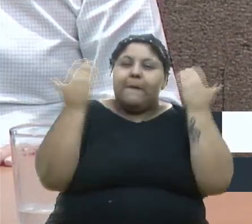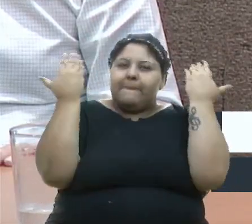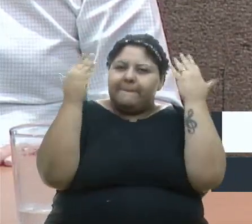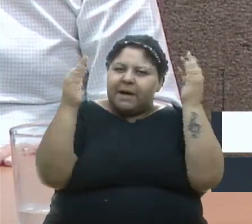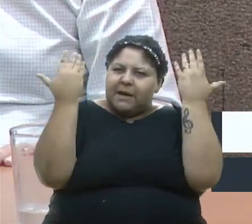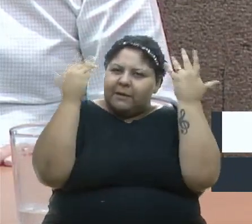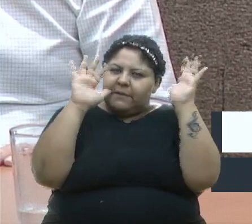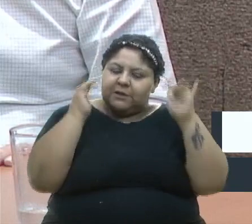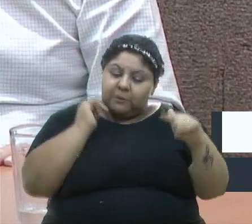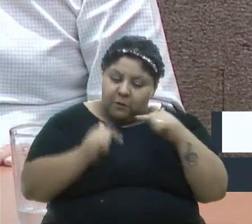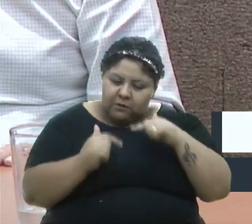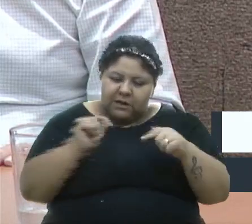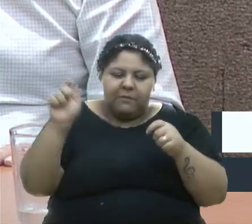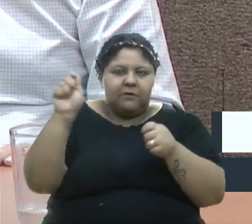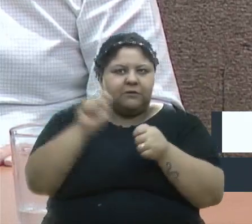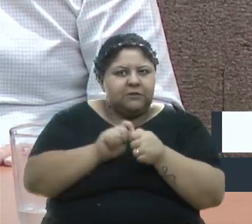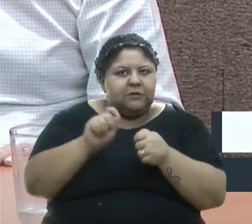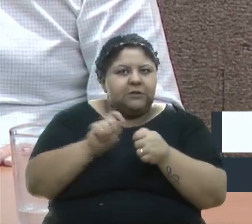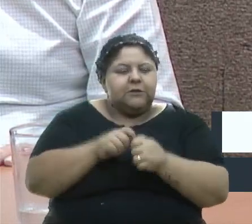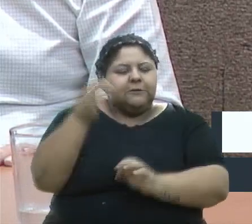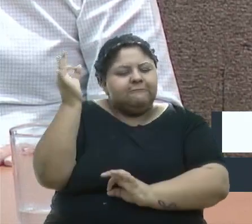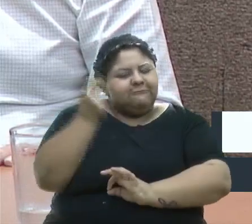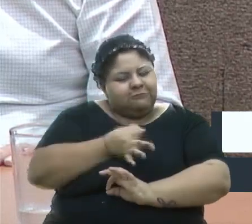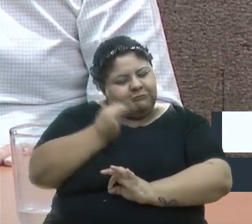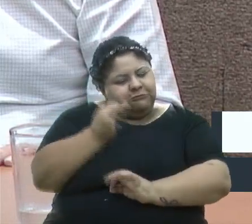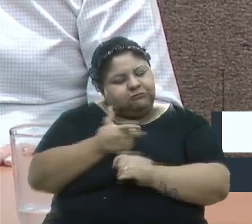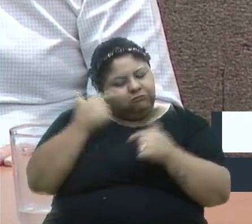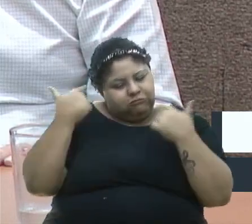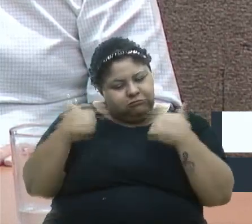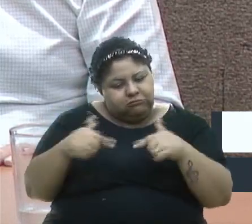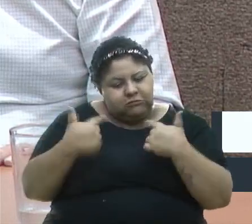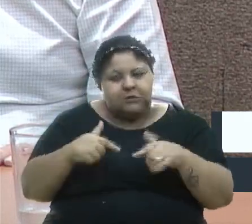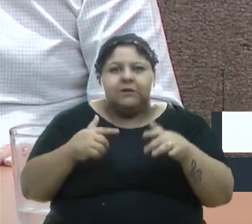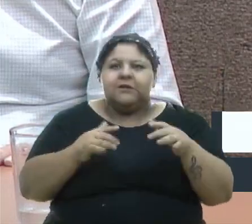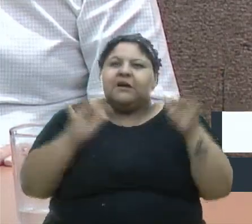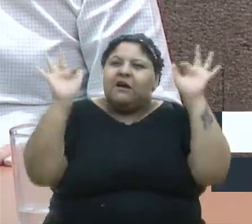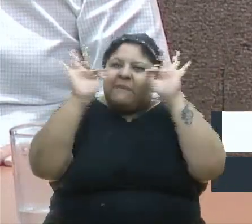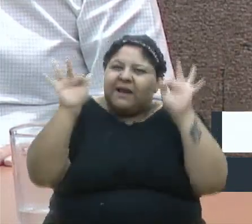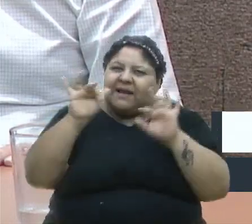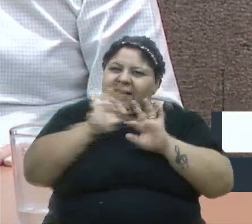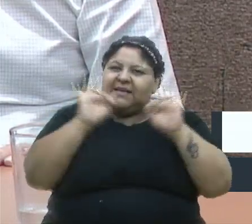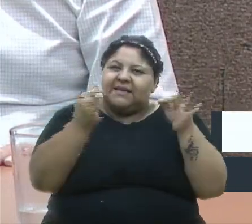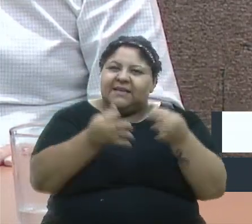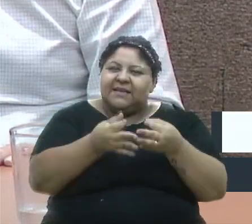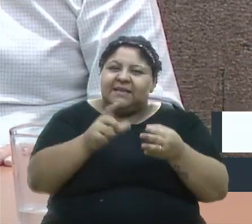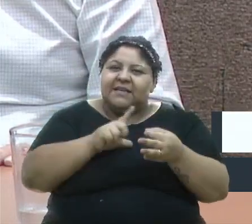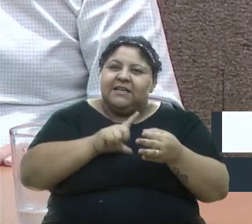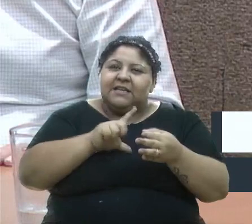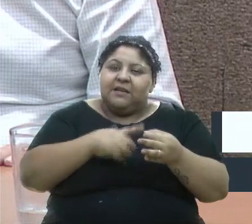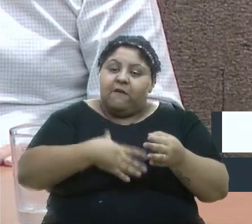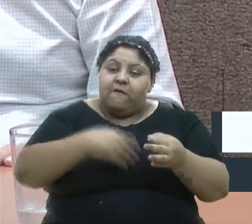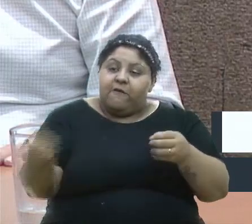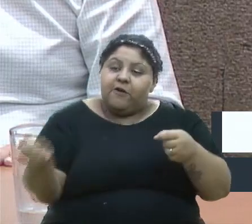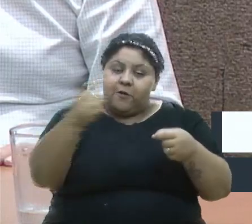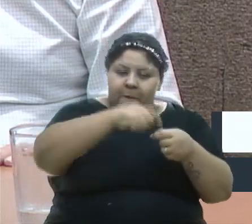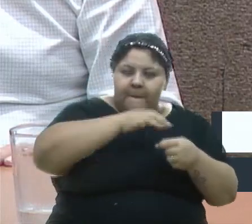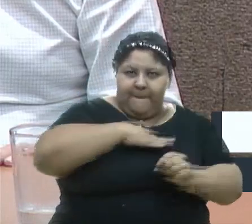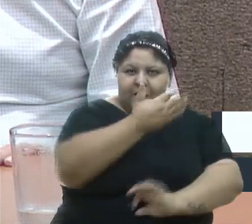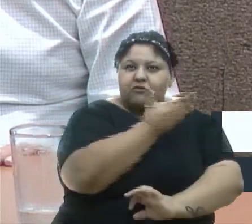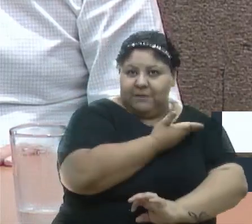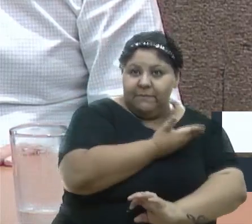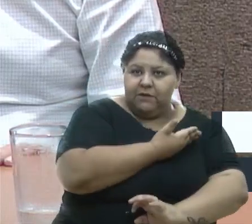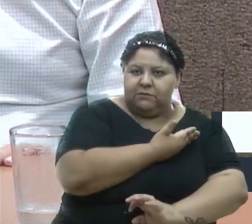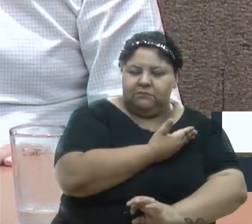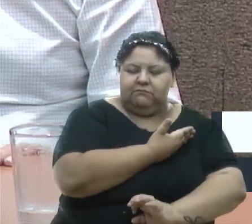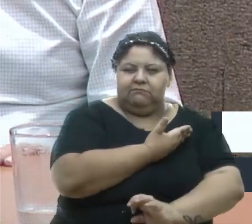excelente serviço feito, pelo excelente trabalho, pela alegria da família que teve o filho de volta e que eu conheço, são meus amigos,